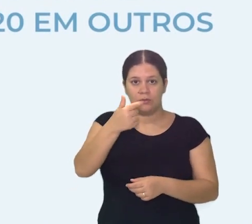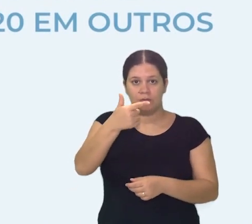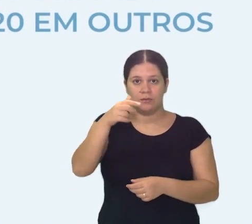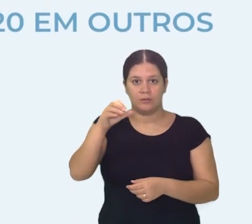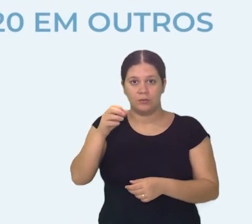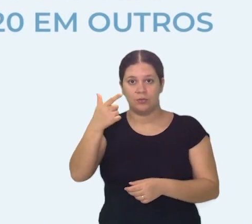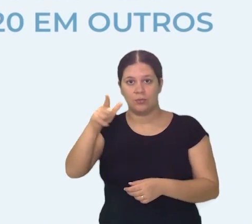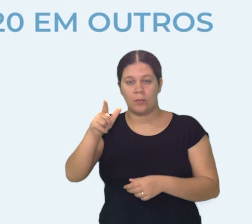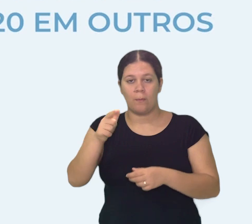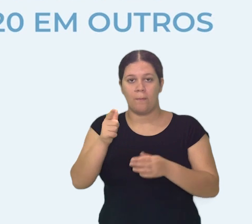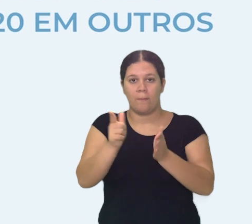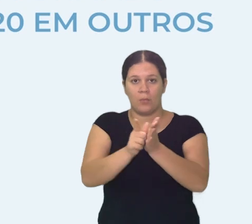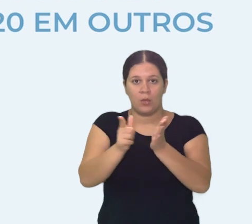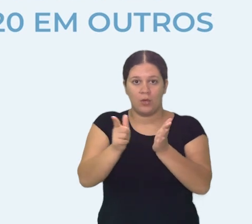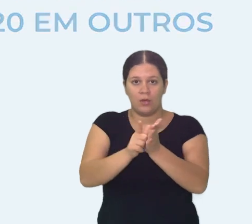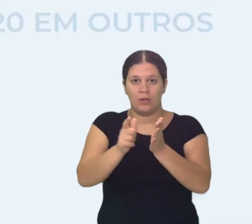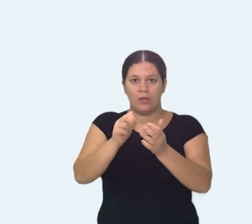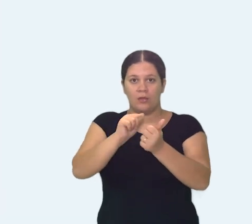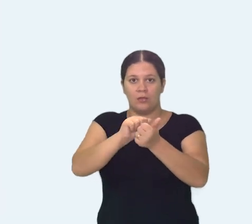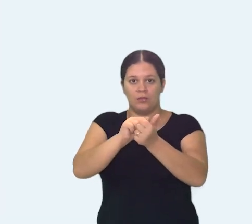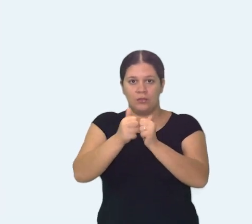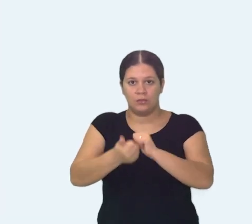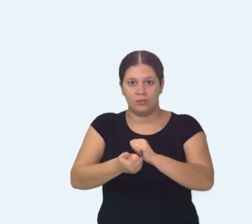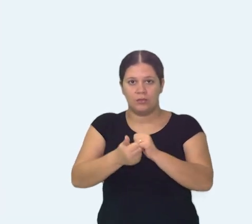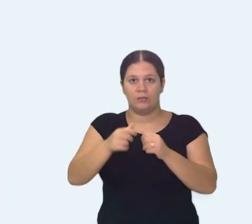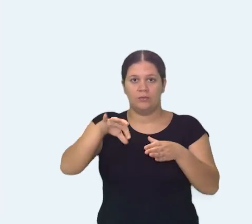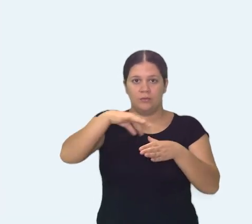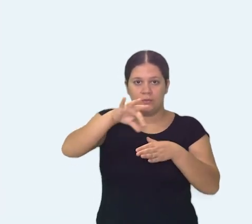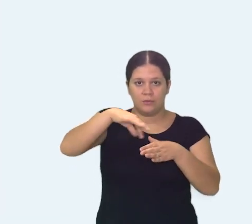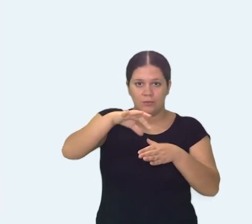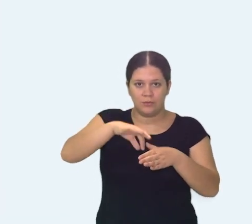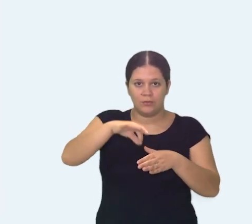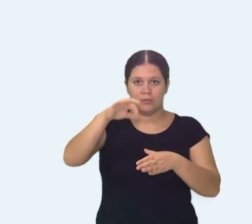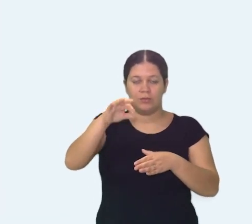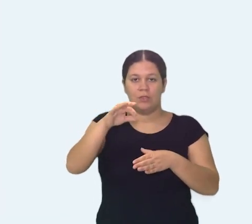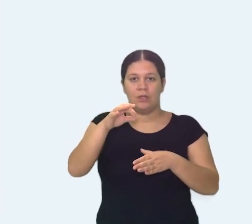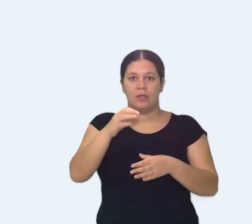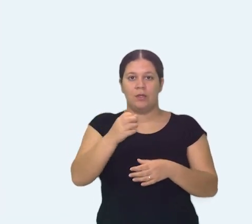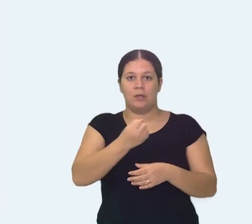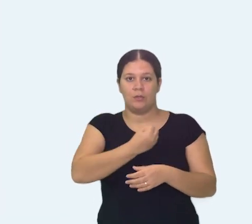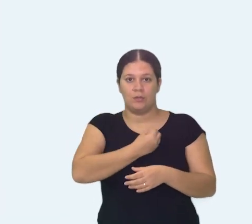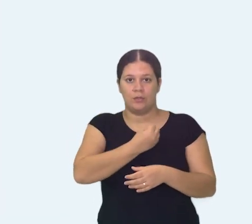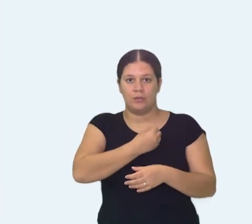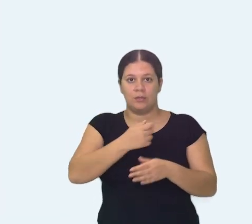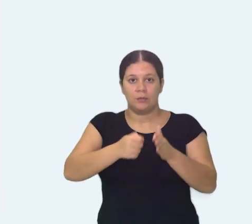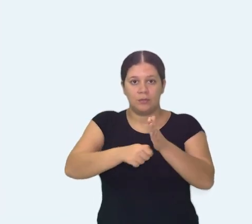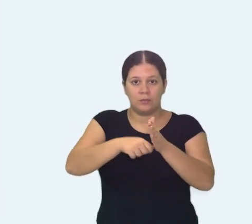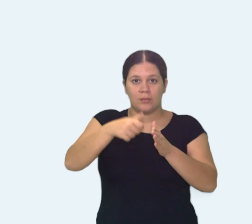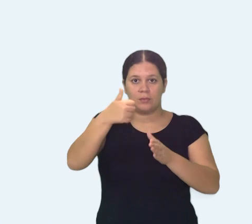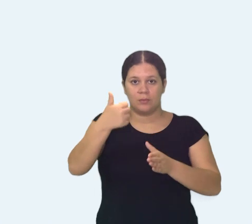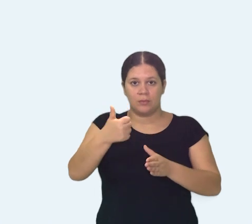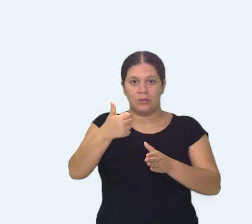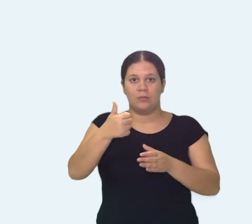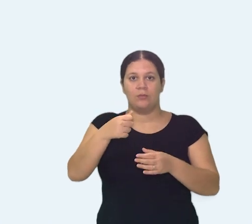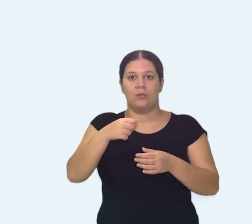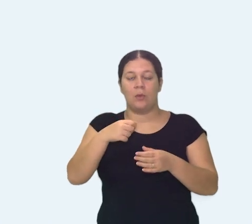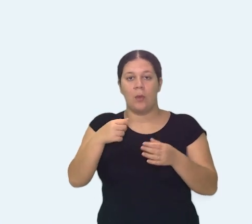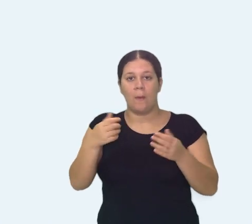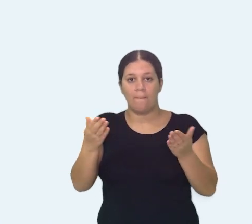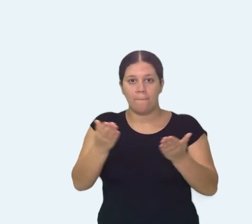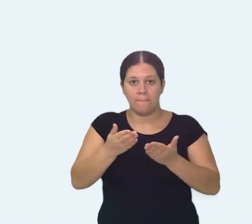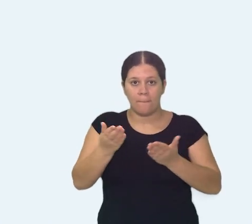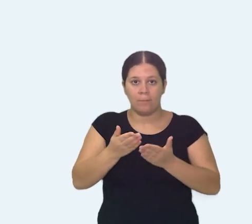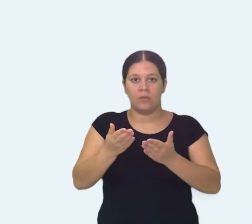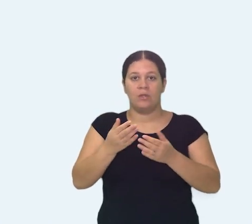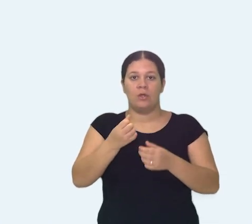20 em outros pedaços de papel. O jogo consiste em sortear 2 números dos montes. O primeiro será sorteado